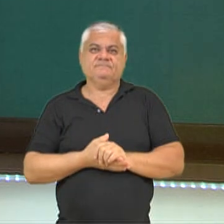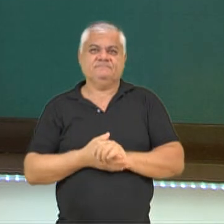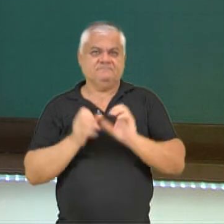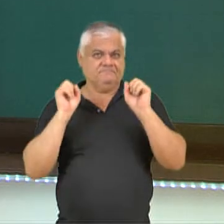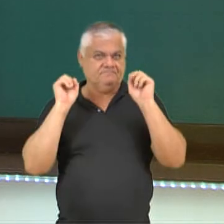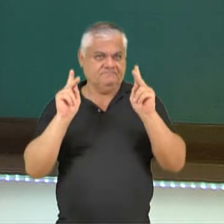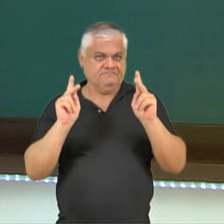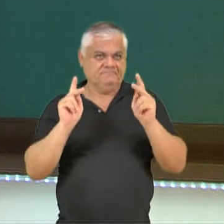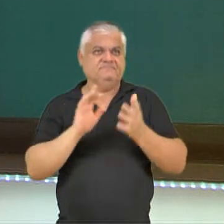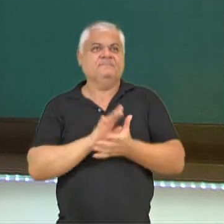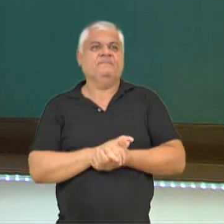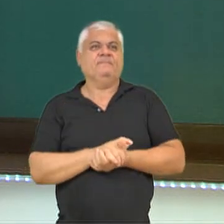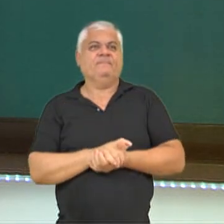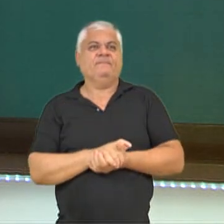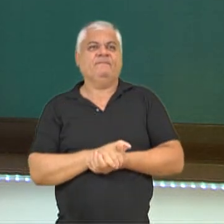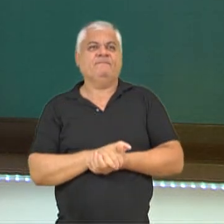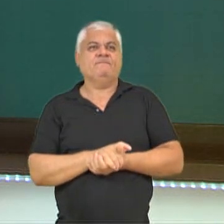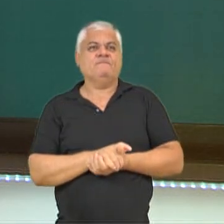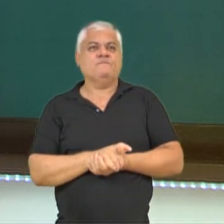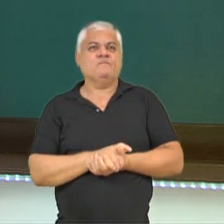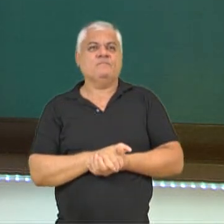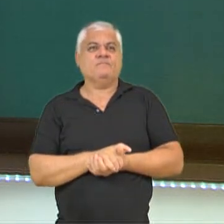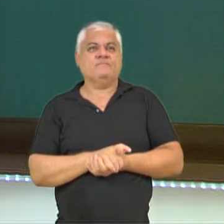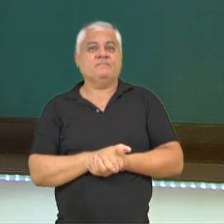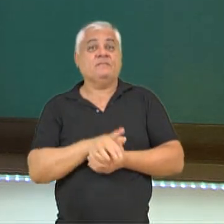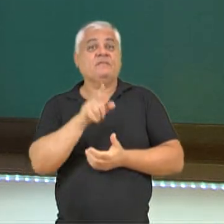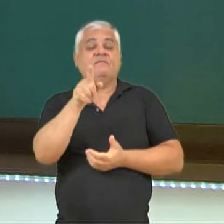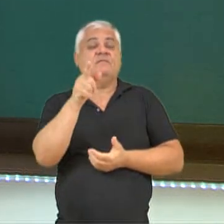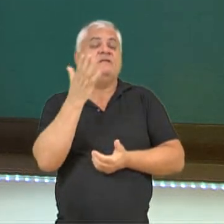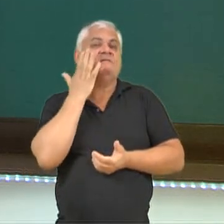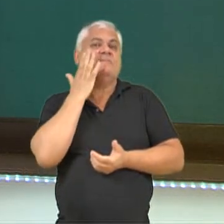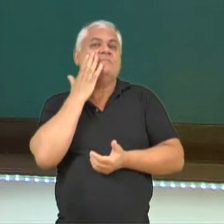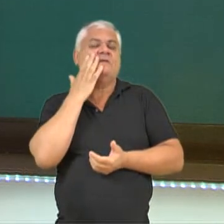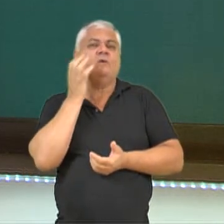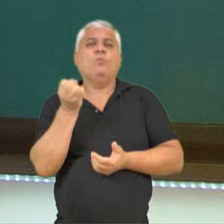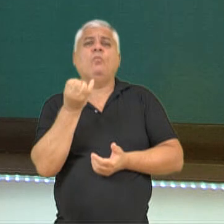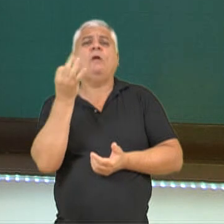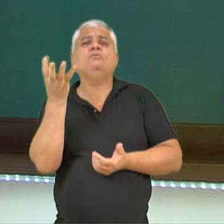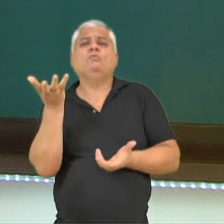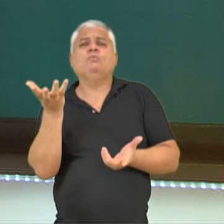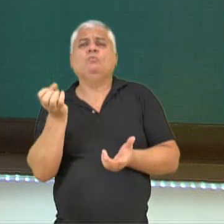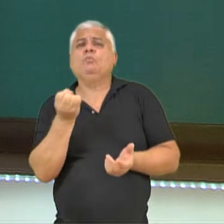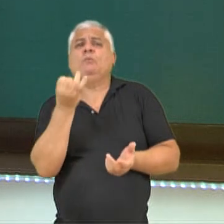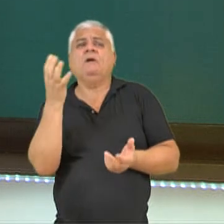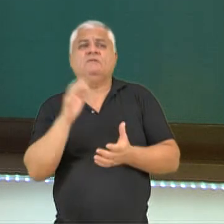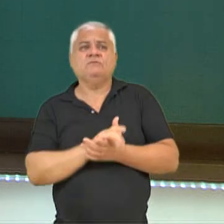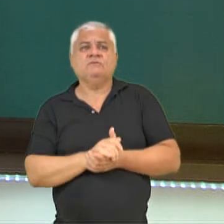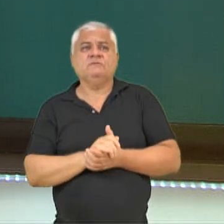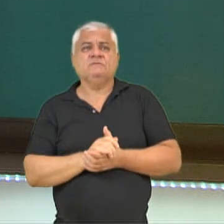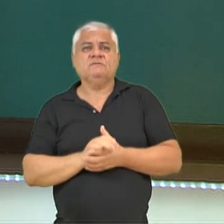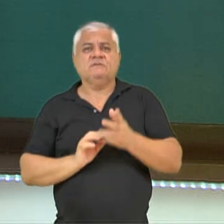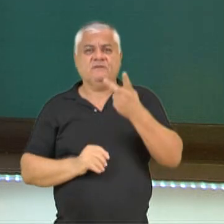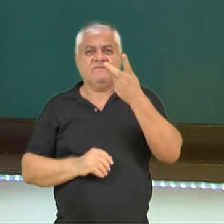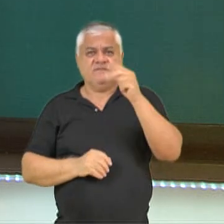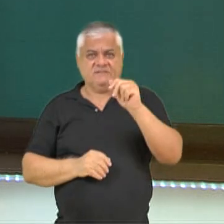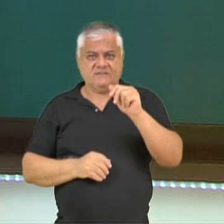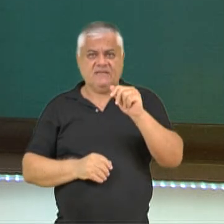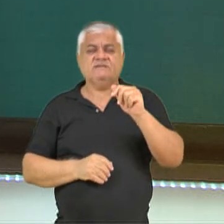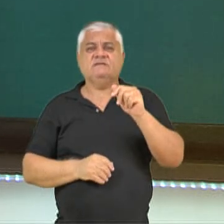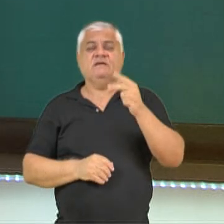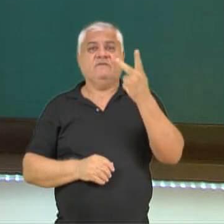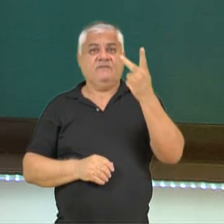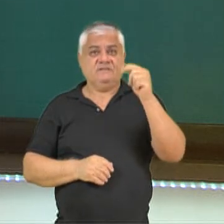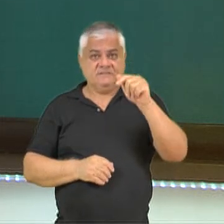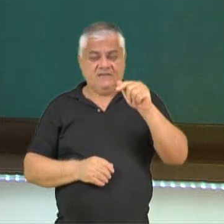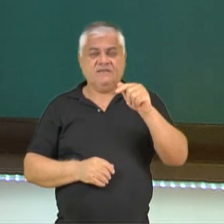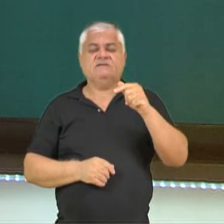Beleza? Então, olha ali, ó, se você quiser saber quanto vale isso, Aqui dá 27, né? Raiz quinta de 27. Você vai